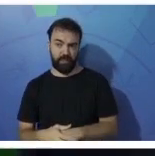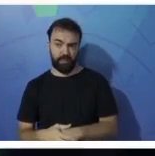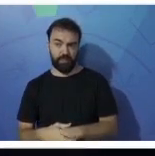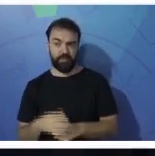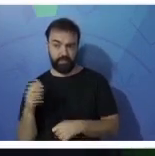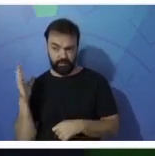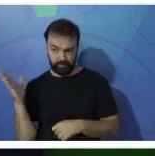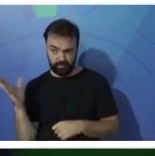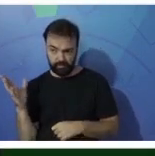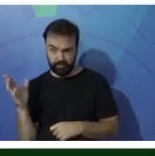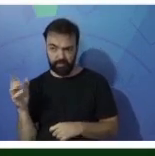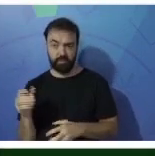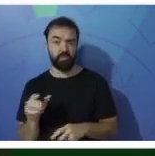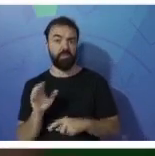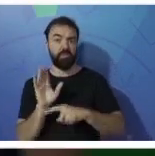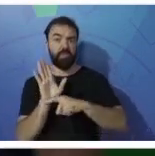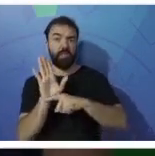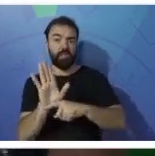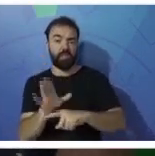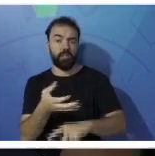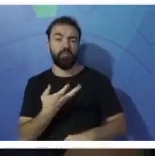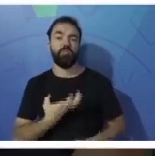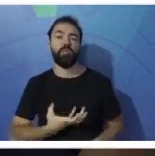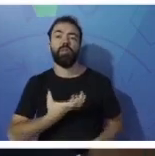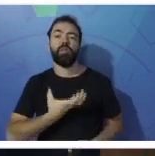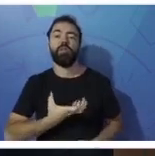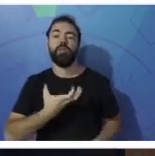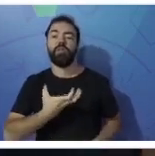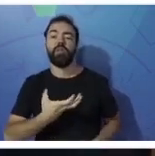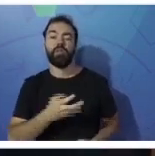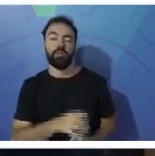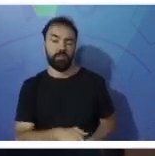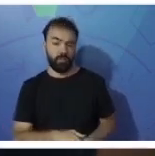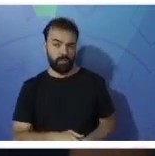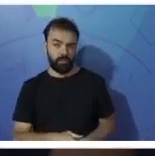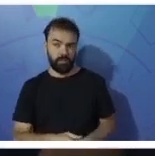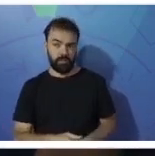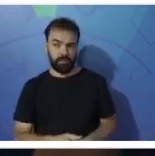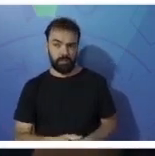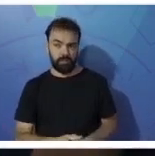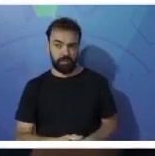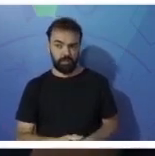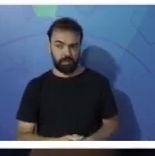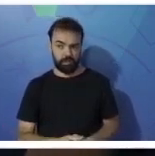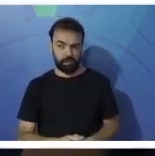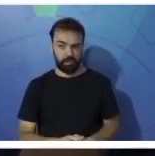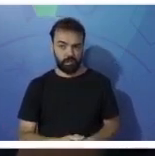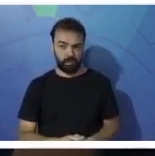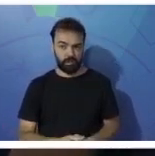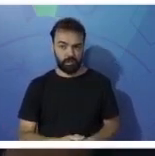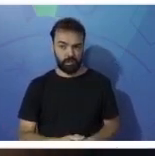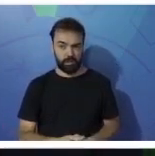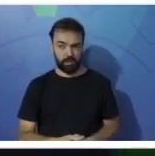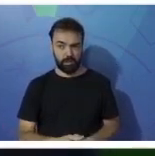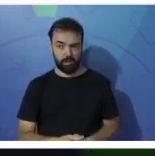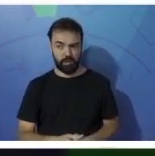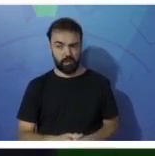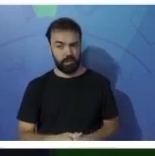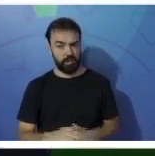bonitinho. O urso polar ajudava, né, o Papai Noel, crianças. O urso no Polo Norte ajuda o Papai Noel